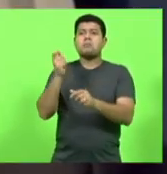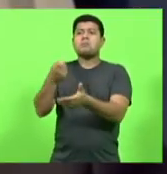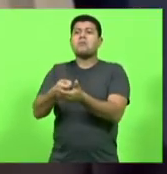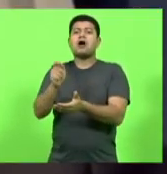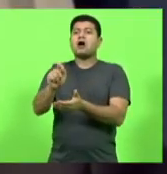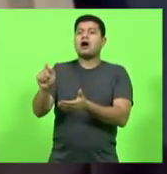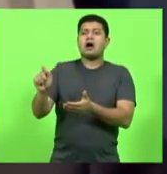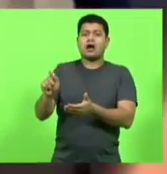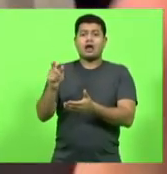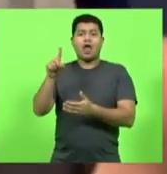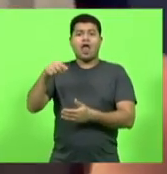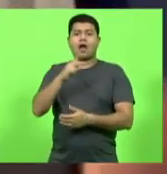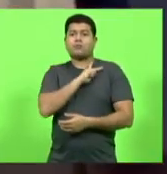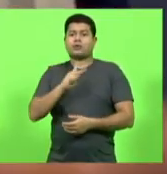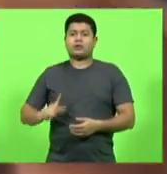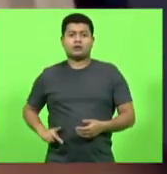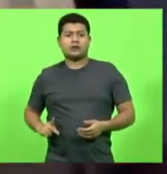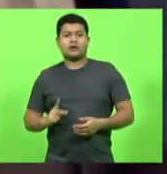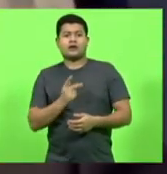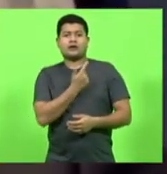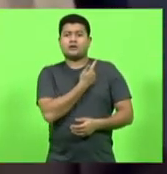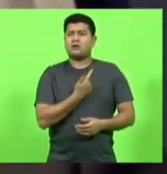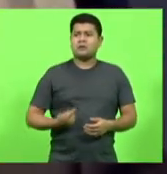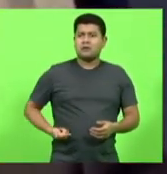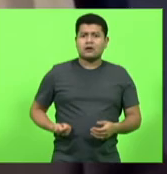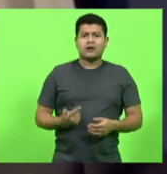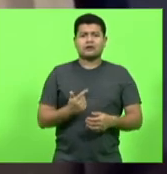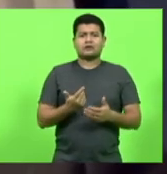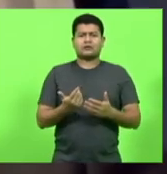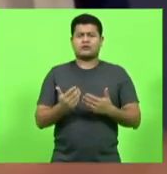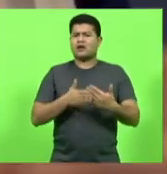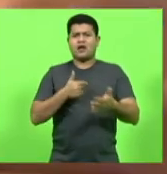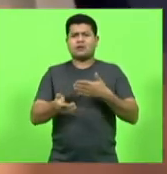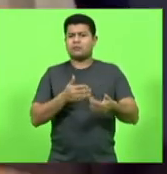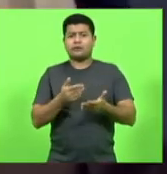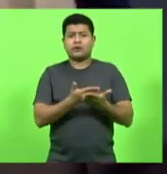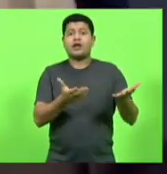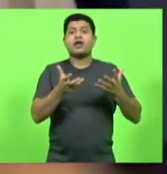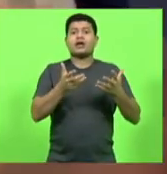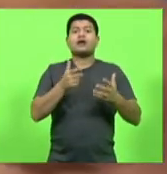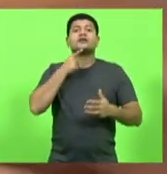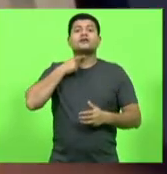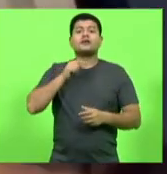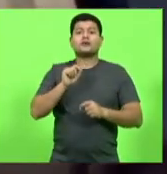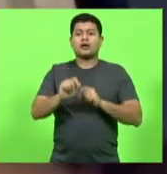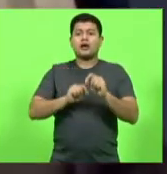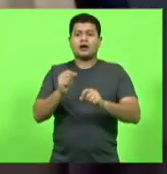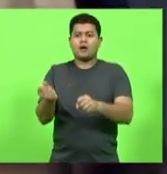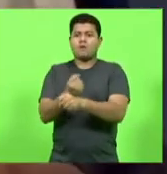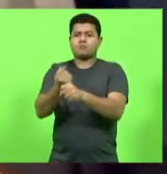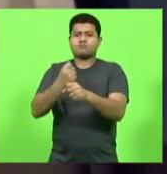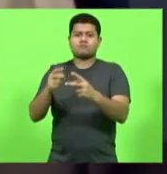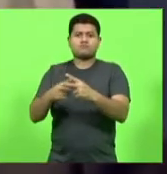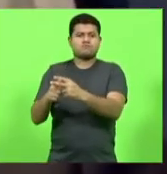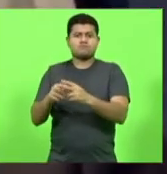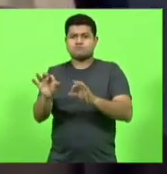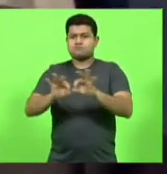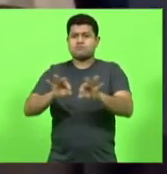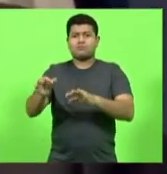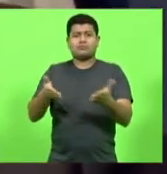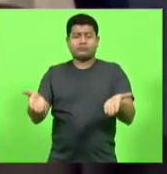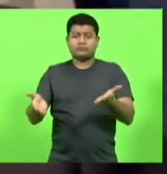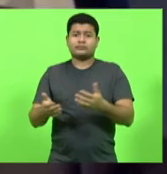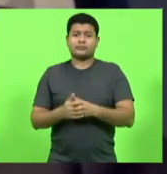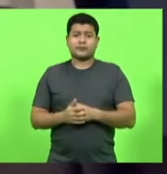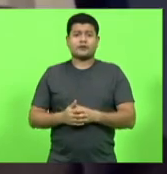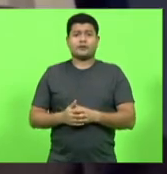disse o deputado Vonley Weber agora, que vai fazer. Ele quer obra. Por isso, por entender que o dinheiro é do povo, que vem através dos impostos,